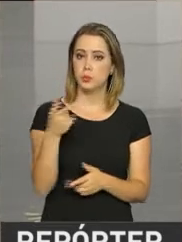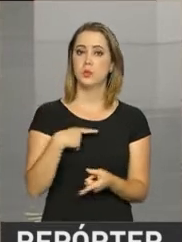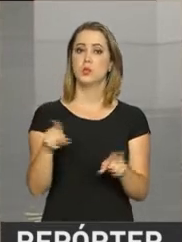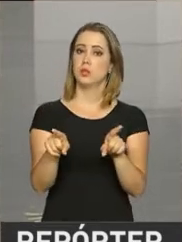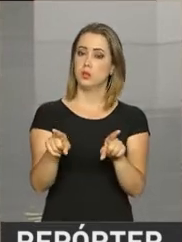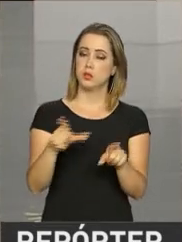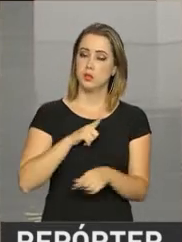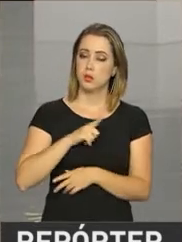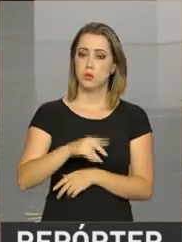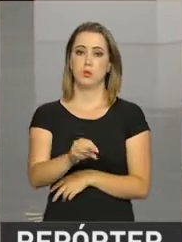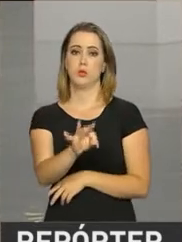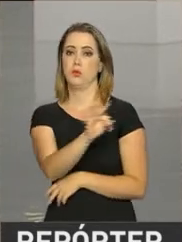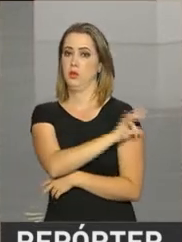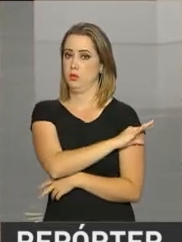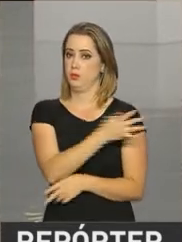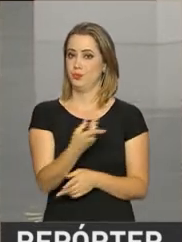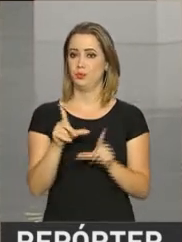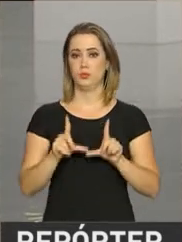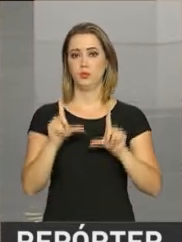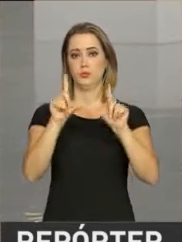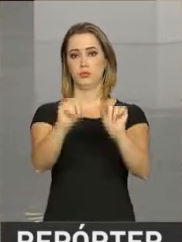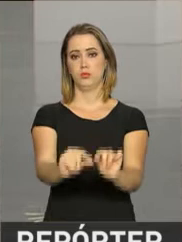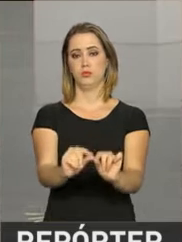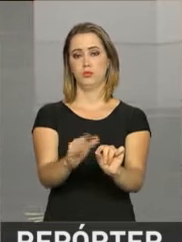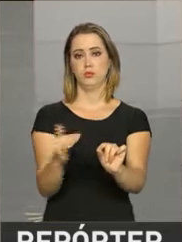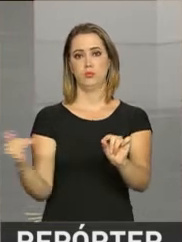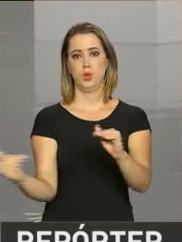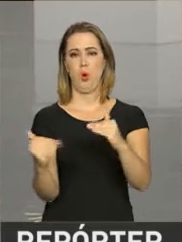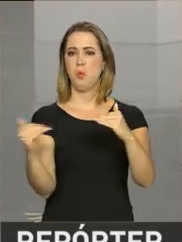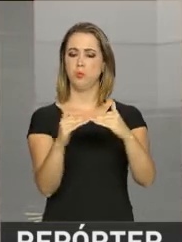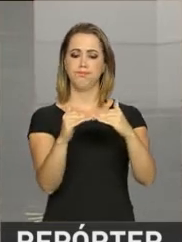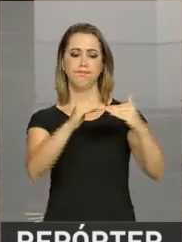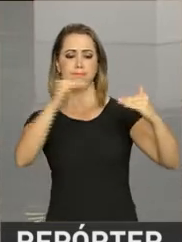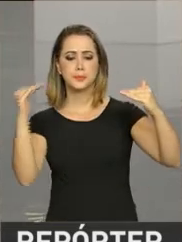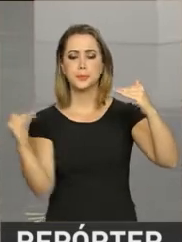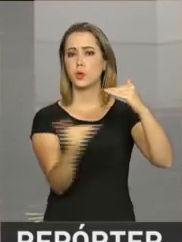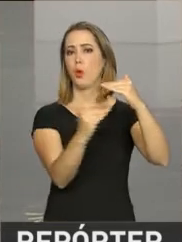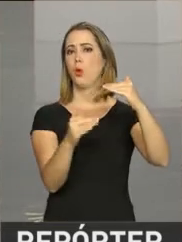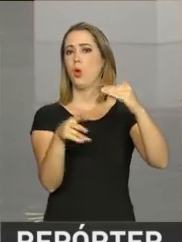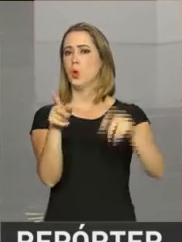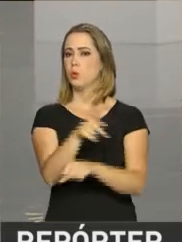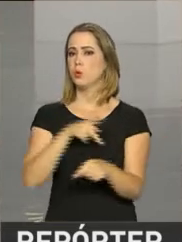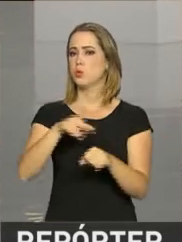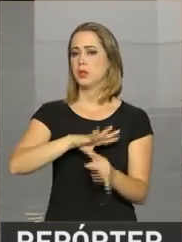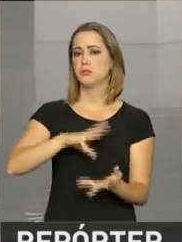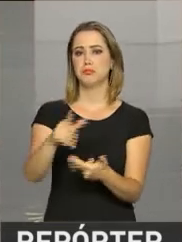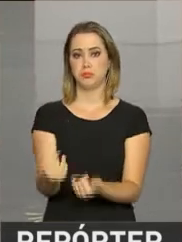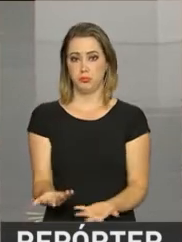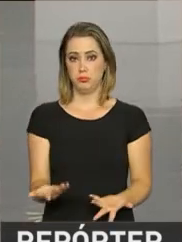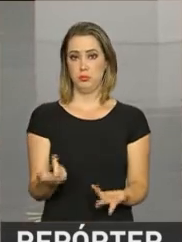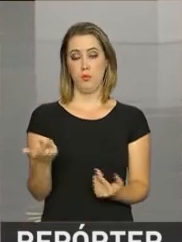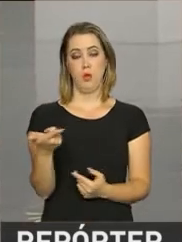técnico o número é muito baixo aí dos maior da maior parte dos países no mundo um outro uma outra iniciativa que foi